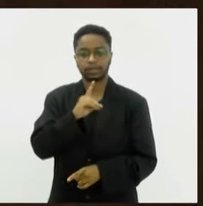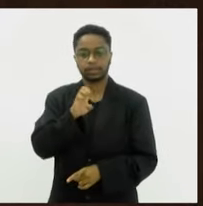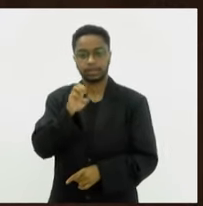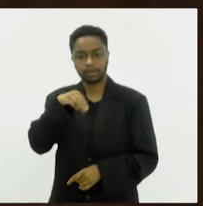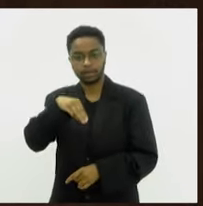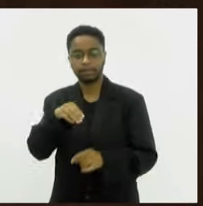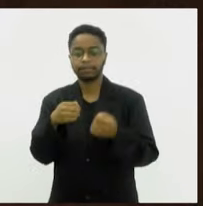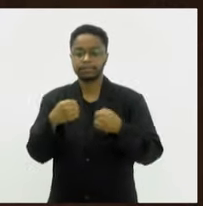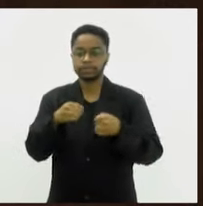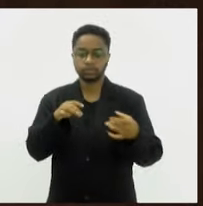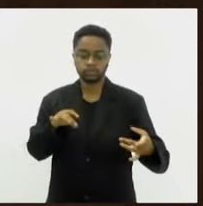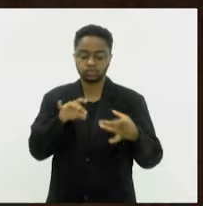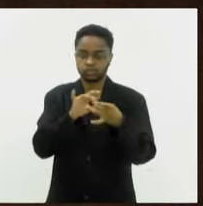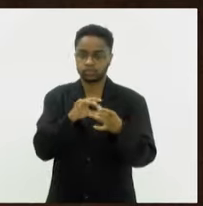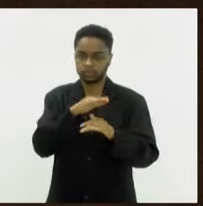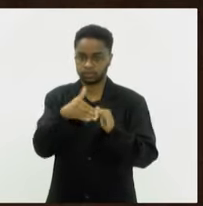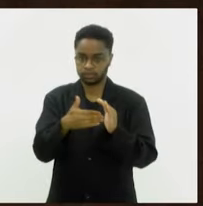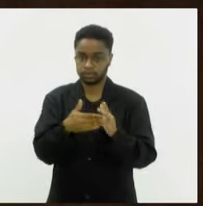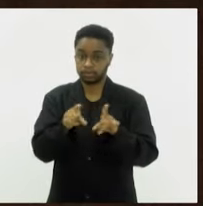isso tudo.